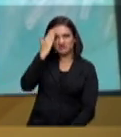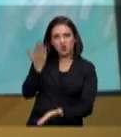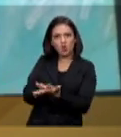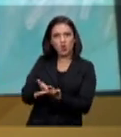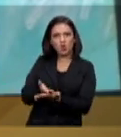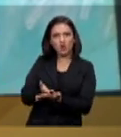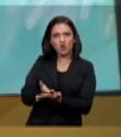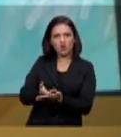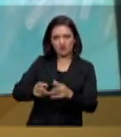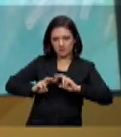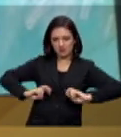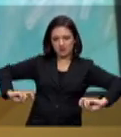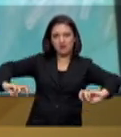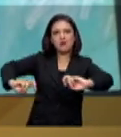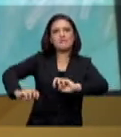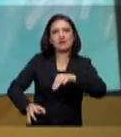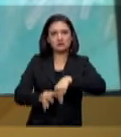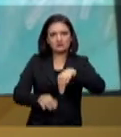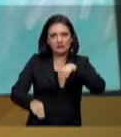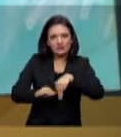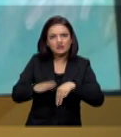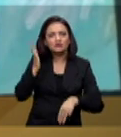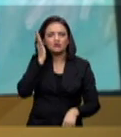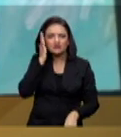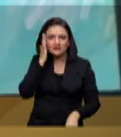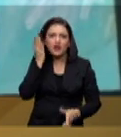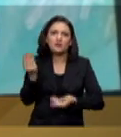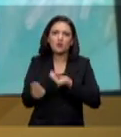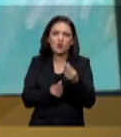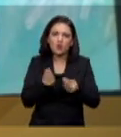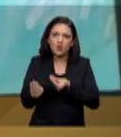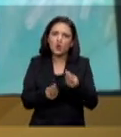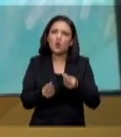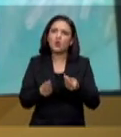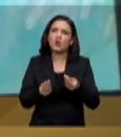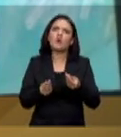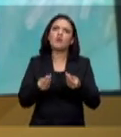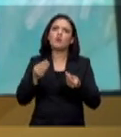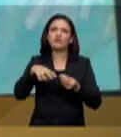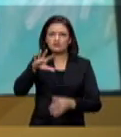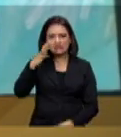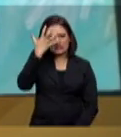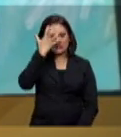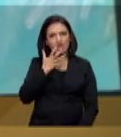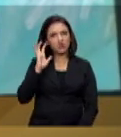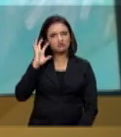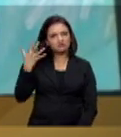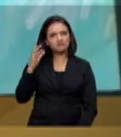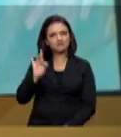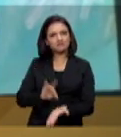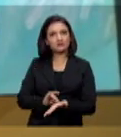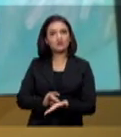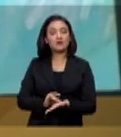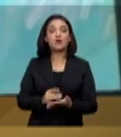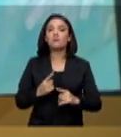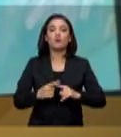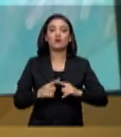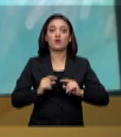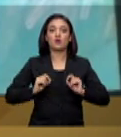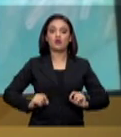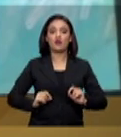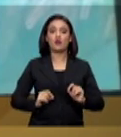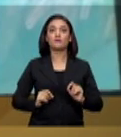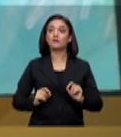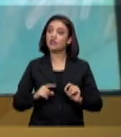na sabedoria jurídica, na serenidade e na seriedade das decisões, para que haja confirmação integral